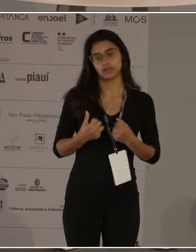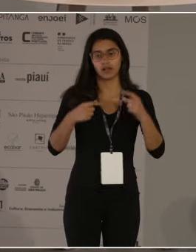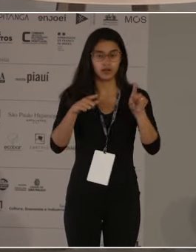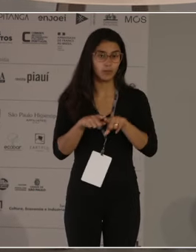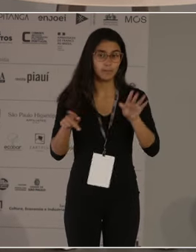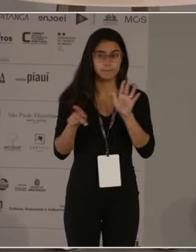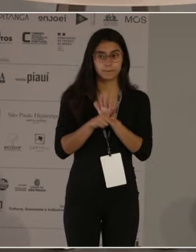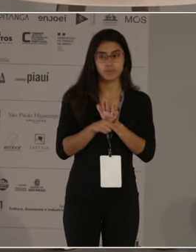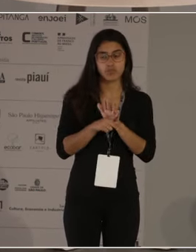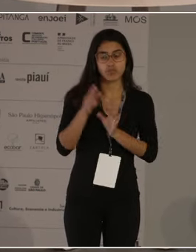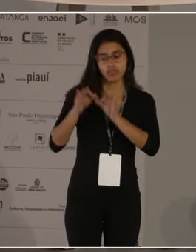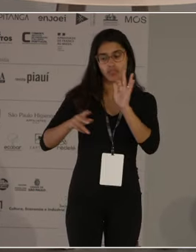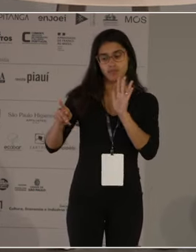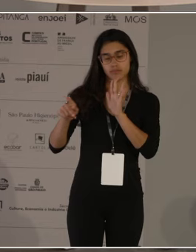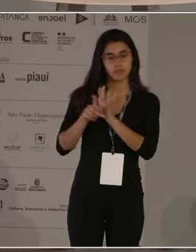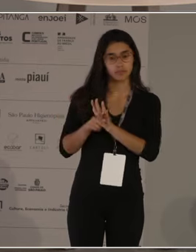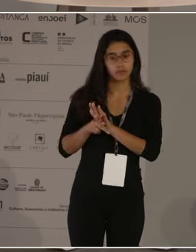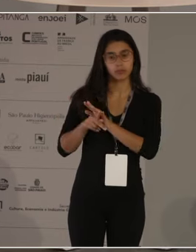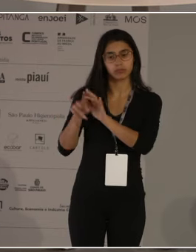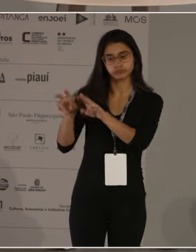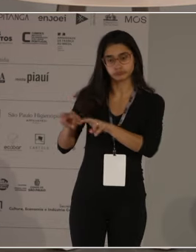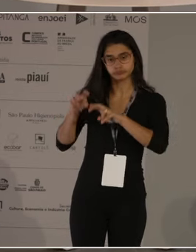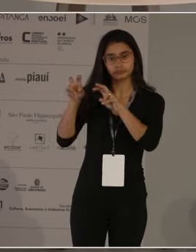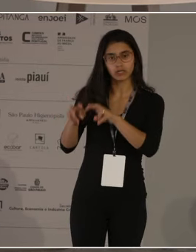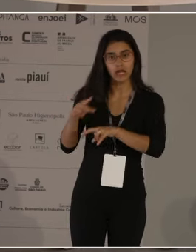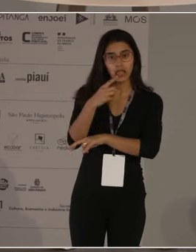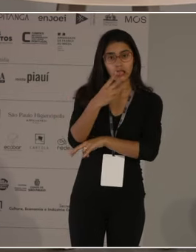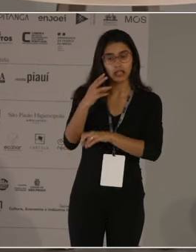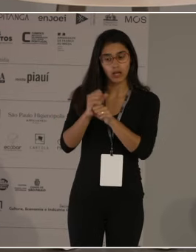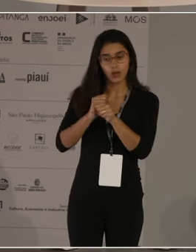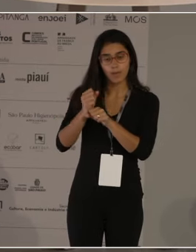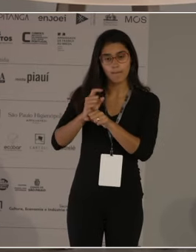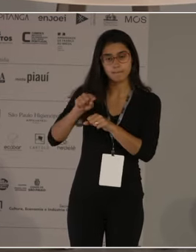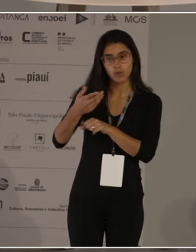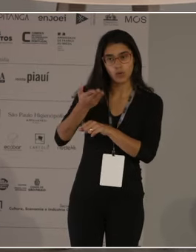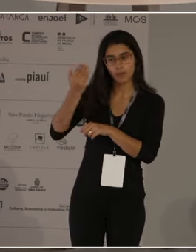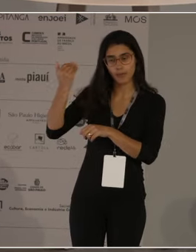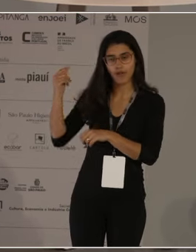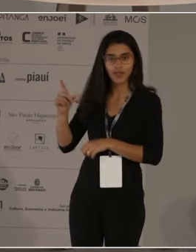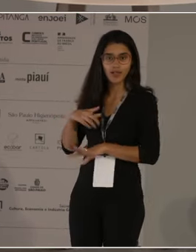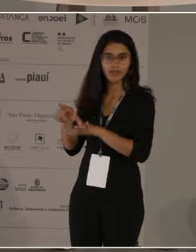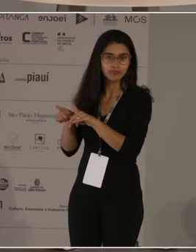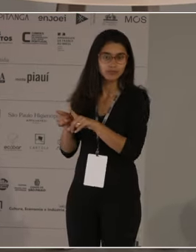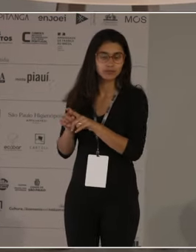para julgar os próprios sítios de 13 mil anos, os sítios de Clóvis, né? Assim,